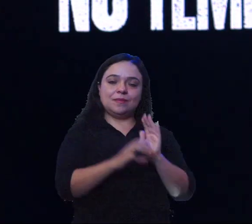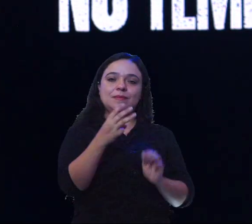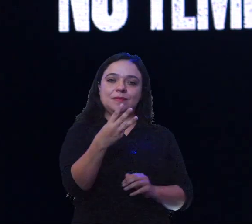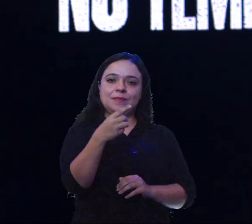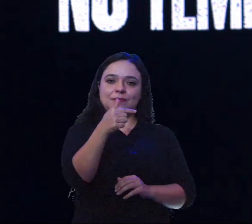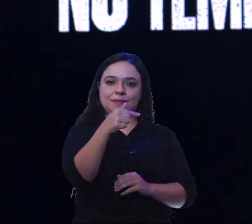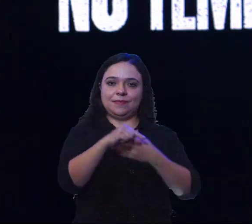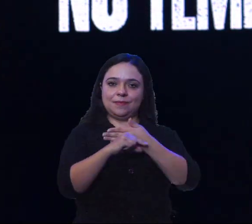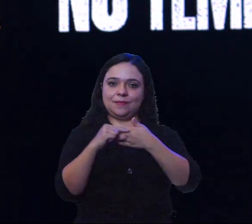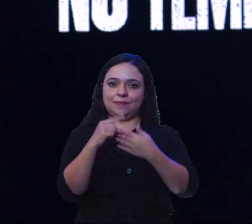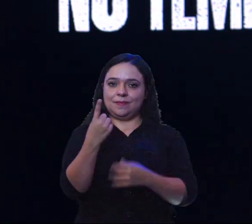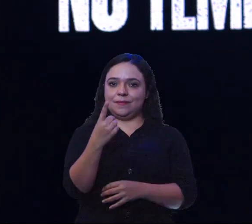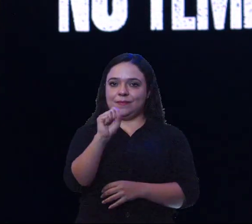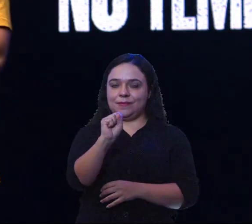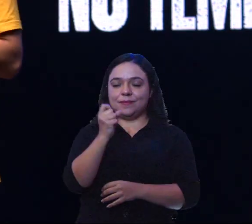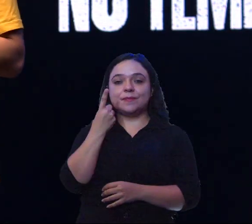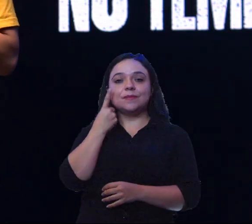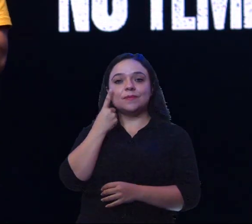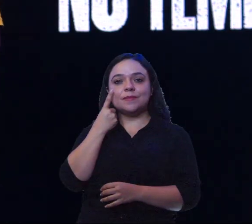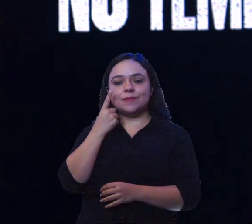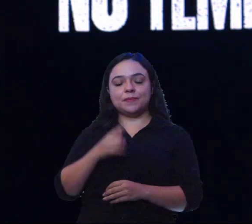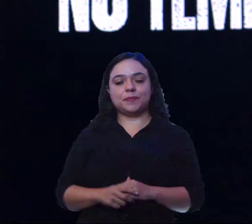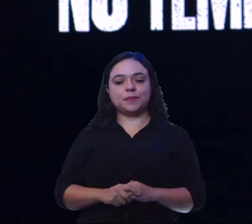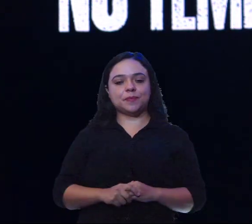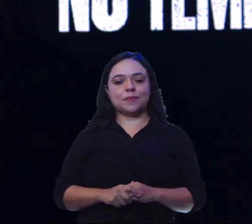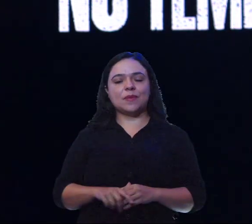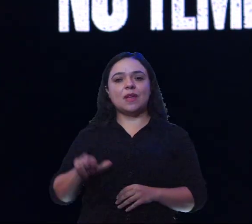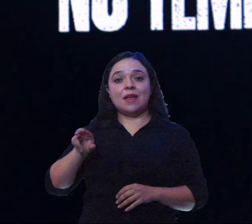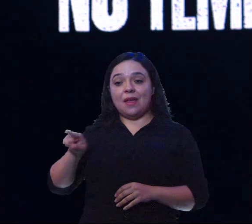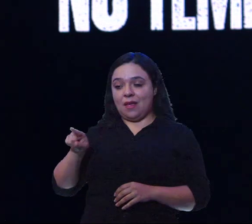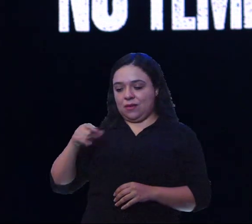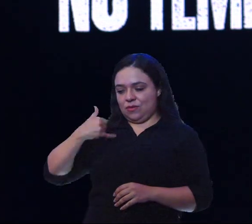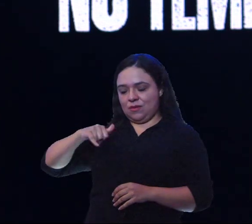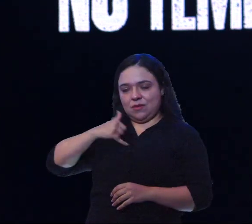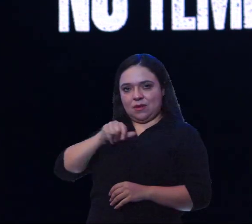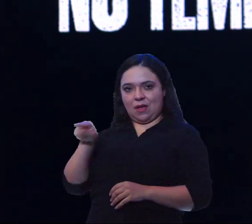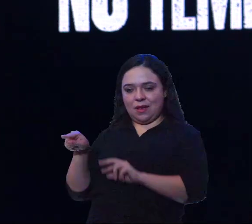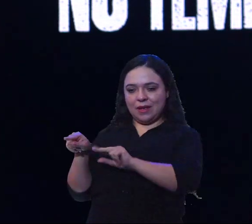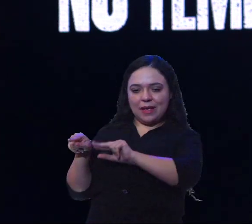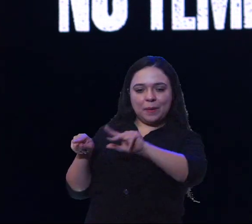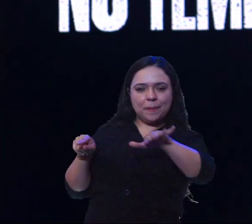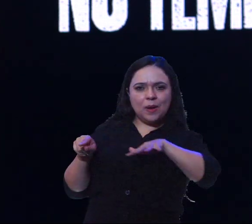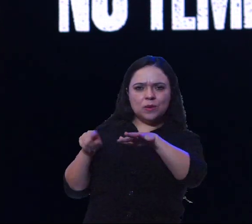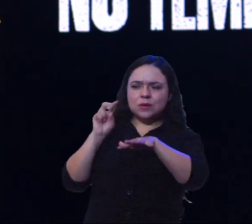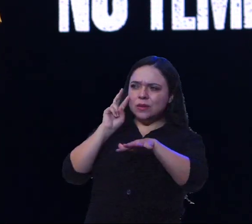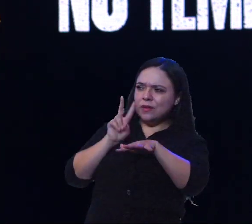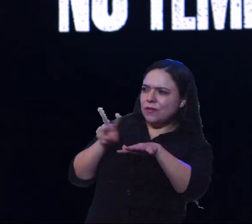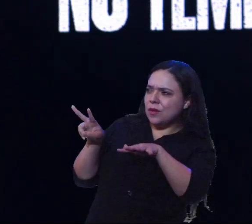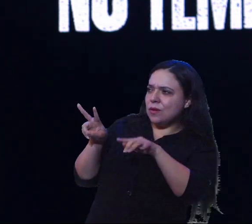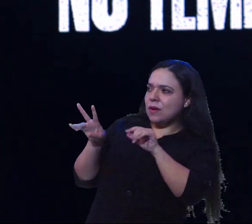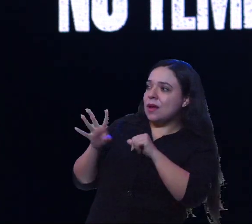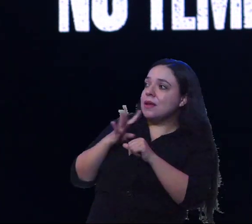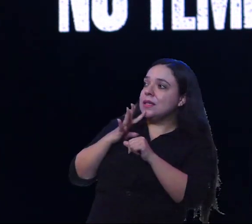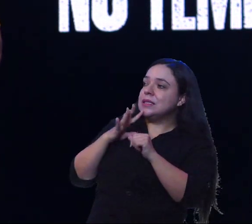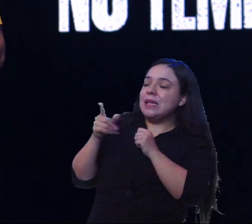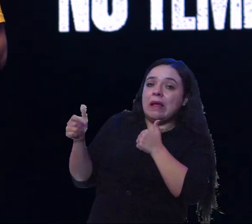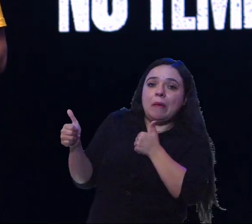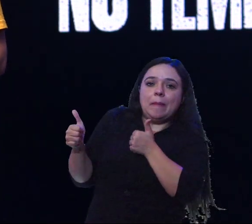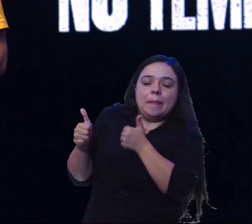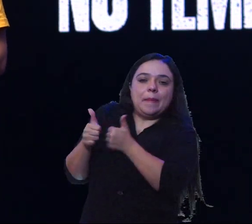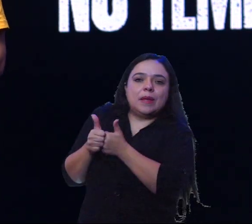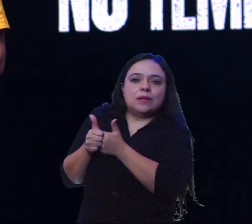diz assim a palavra: quando os irmãos de José o viram, o reconheceram de longe, antes que ele se